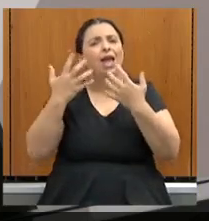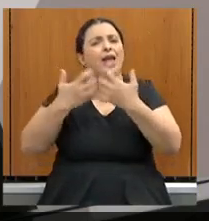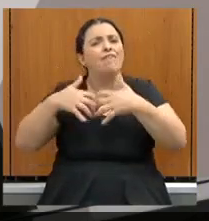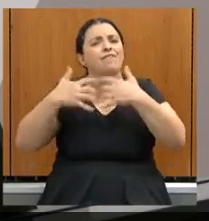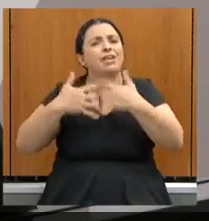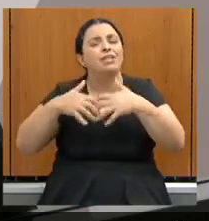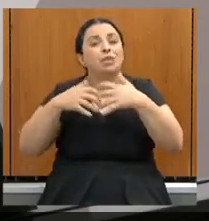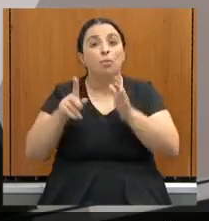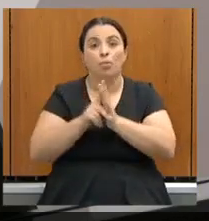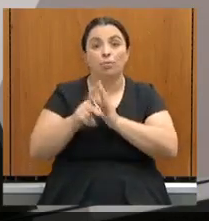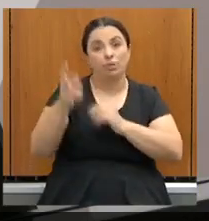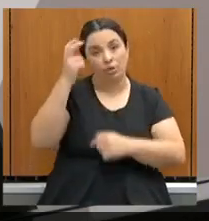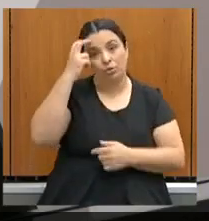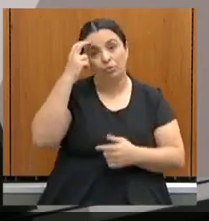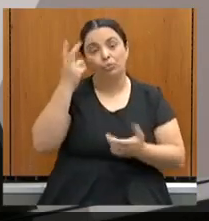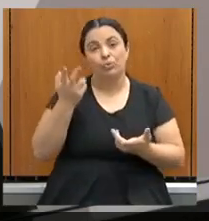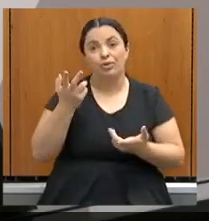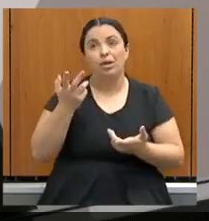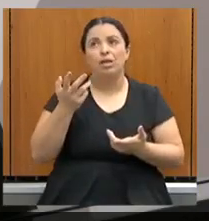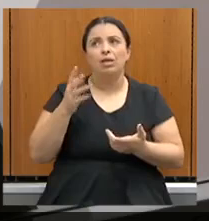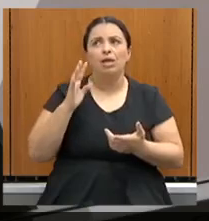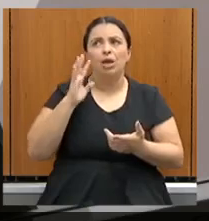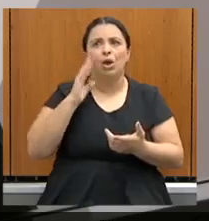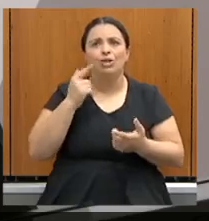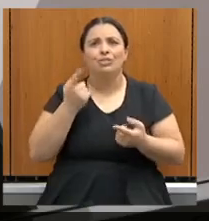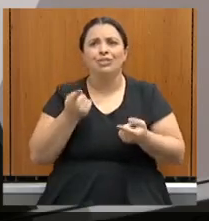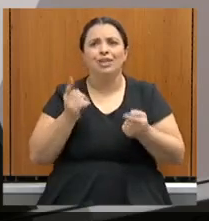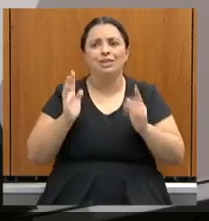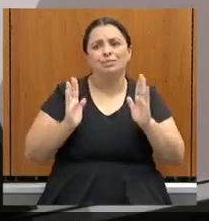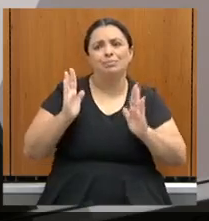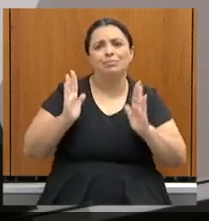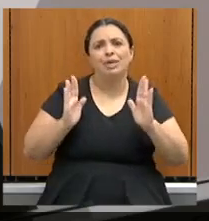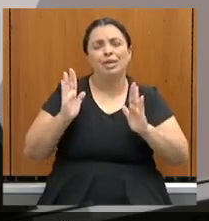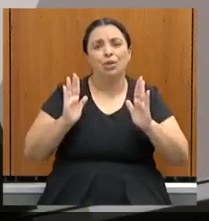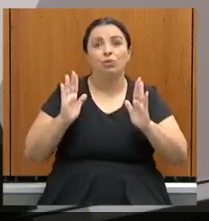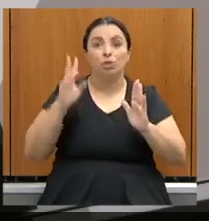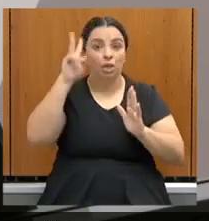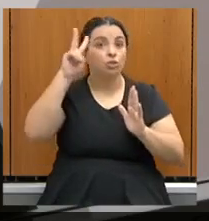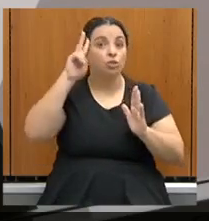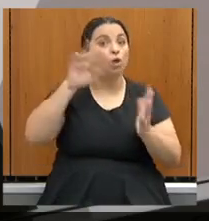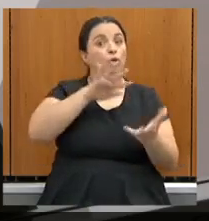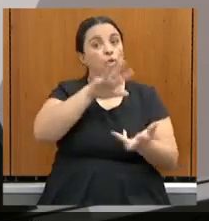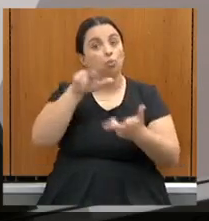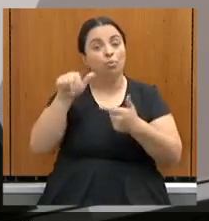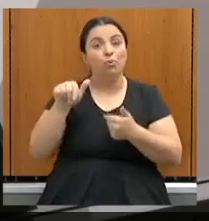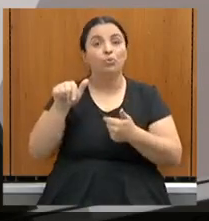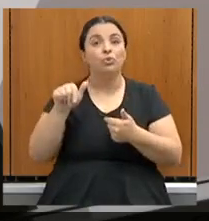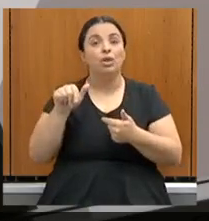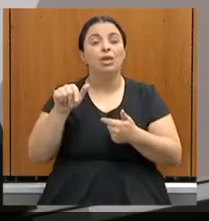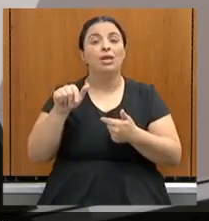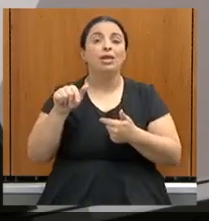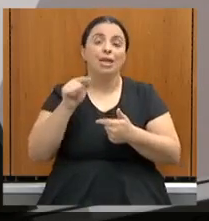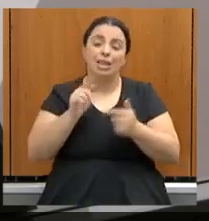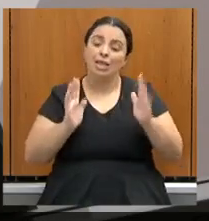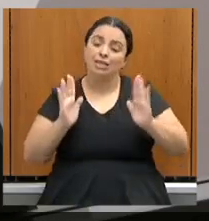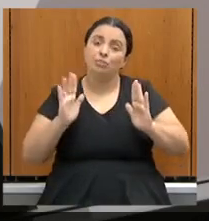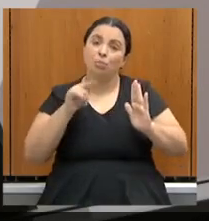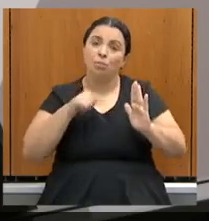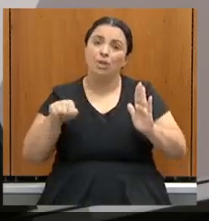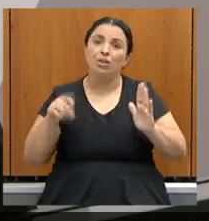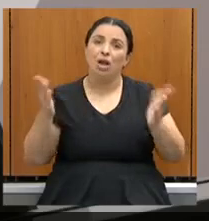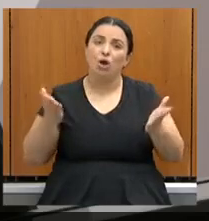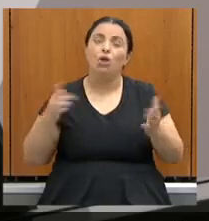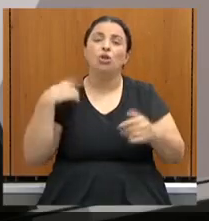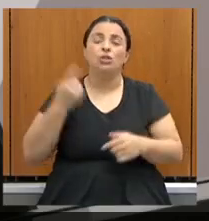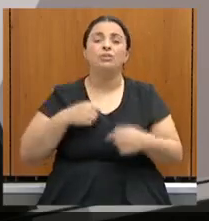talvez, em poucos momentos da história do mundo, e, sobretudo, do Brasil, seja, nós precisamos tanto de uma